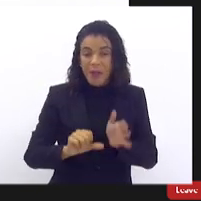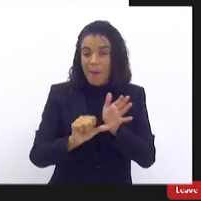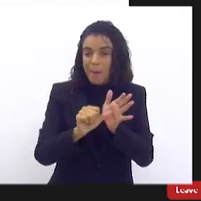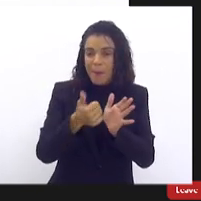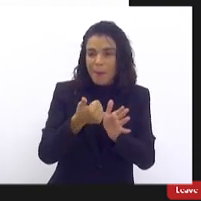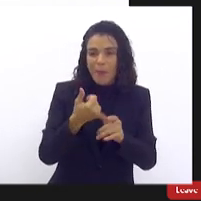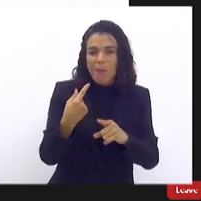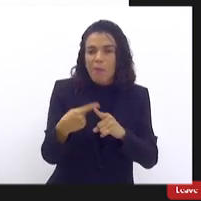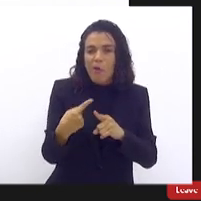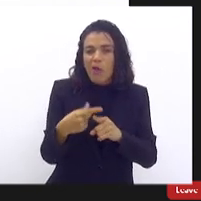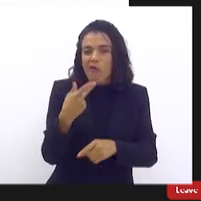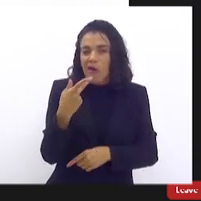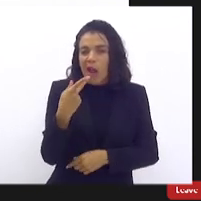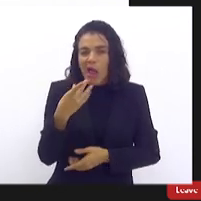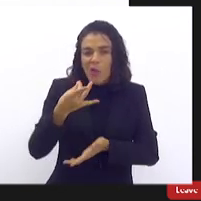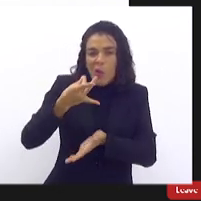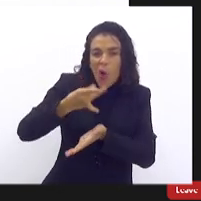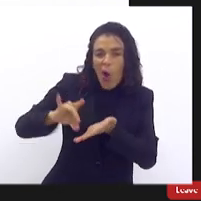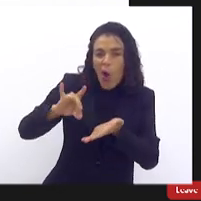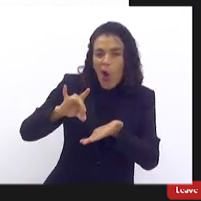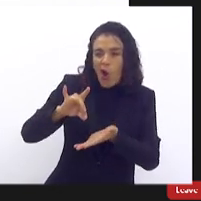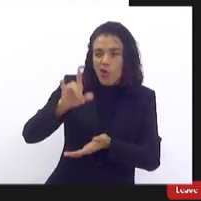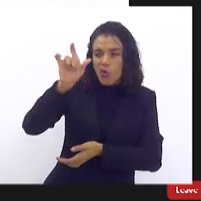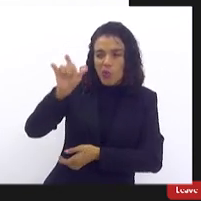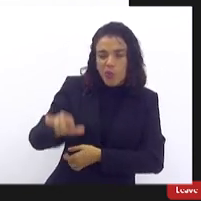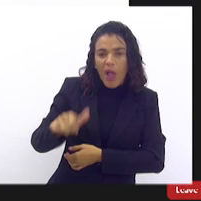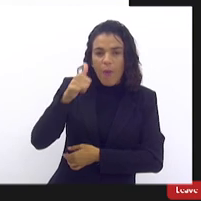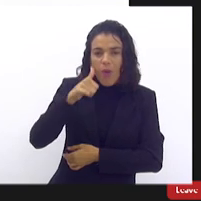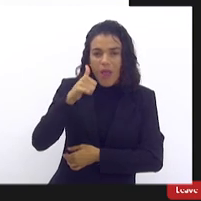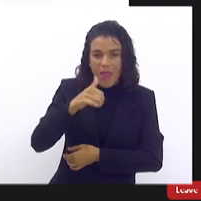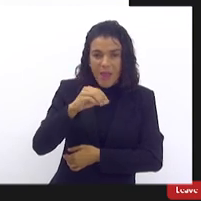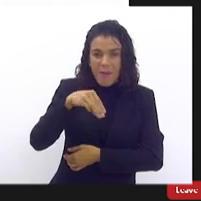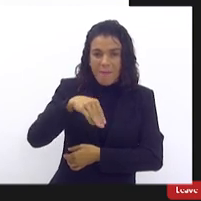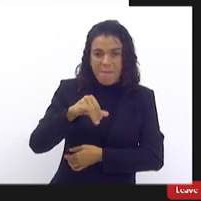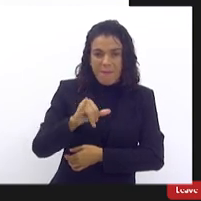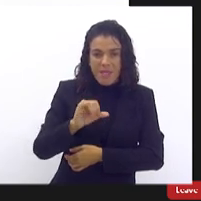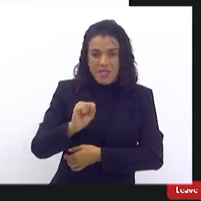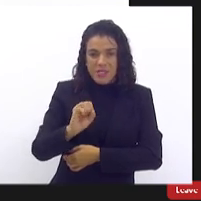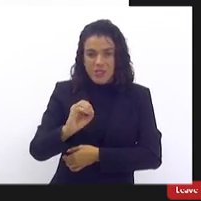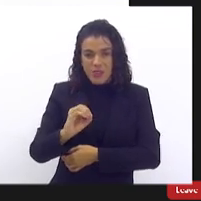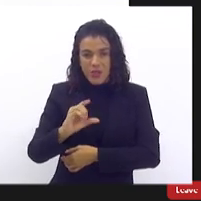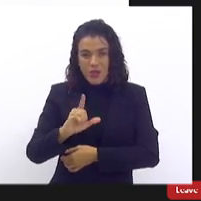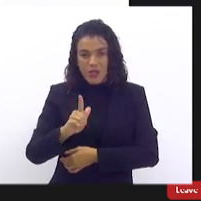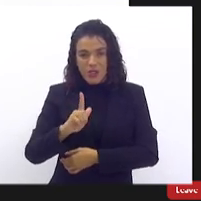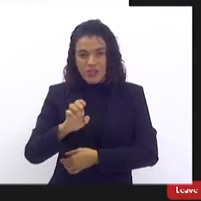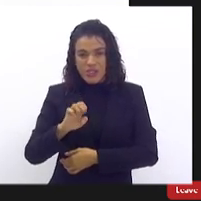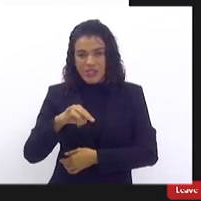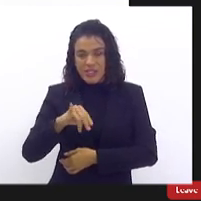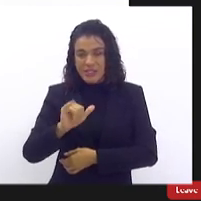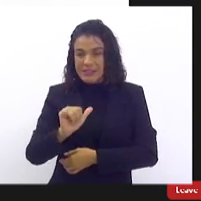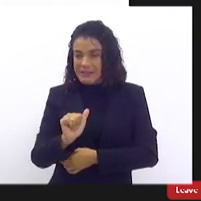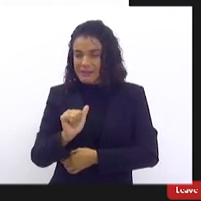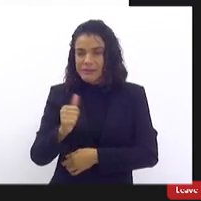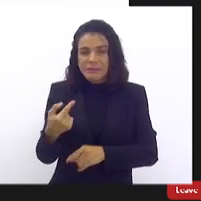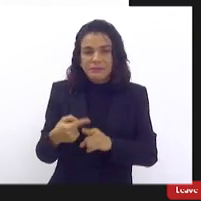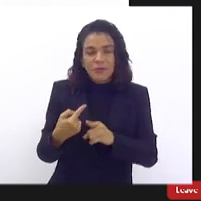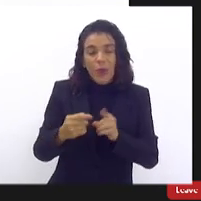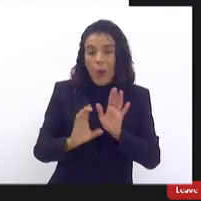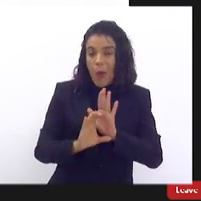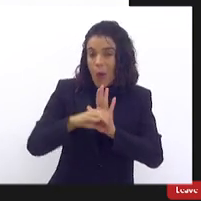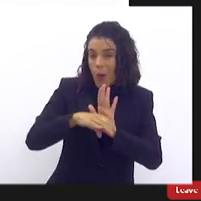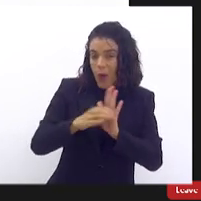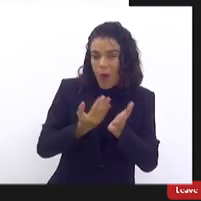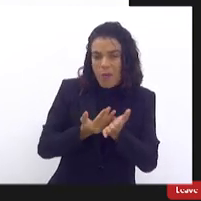Primeiro, por que eu estou falando de misoginia, né? Eu estou usando aqui misoginia porque, primeiro, que é um conceito que começou a